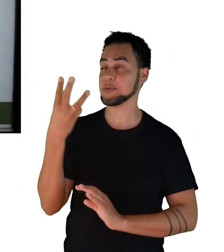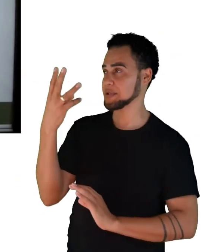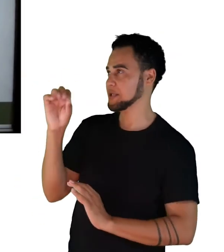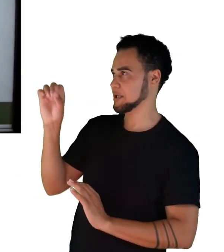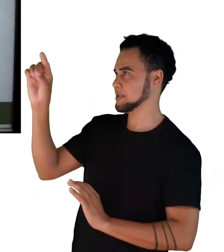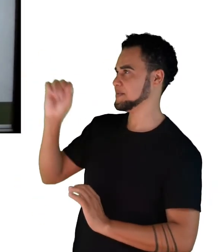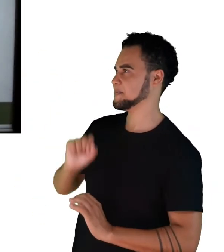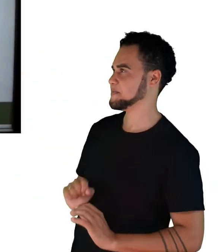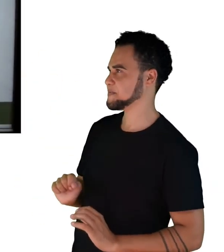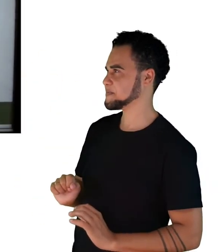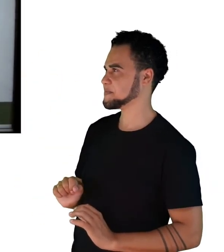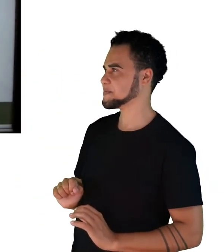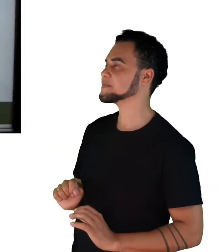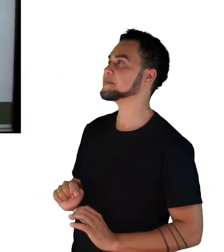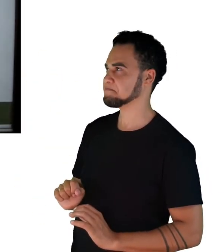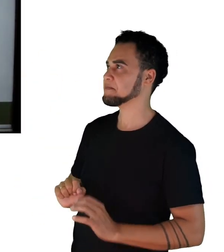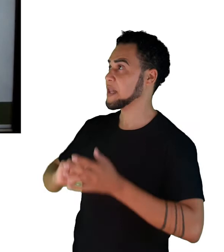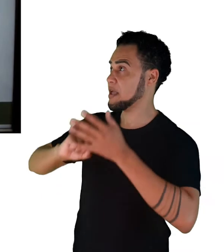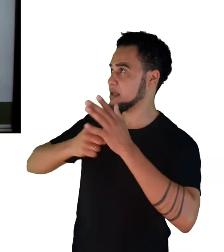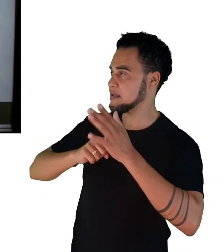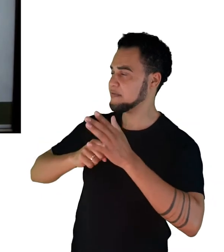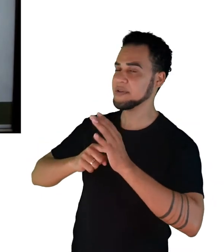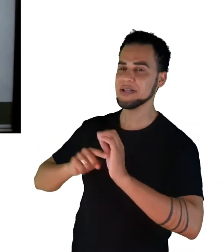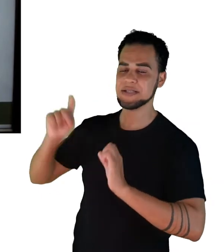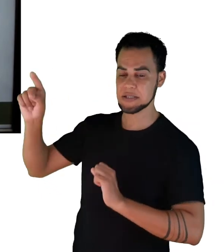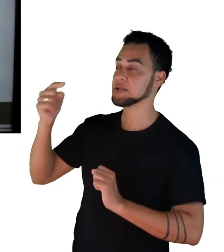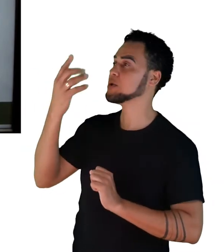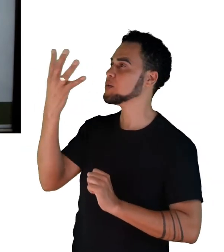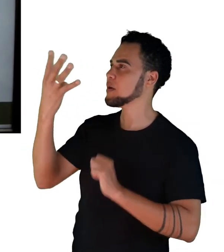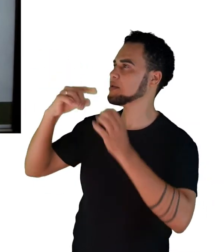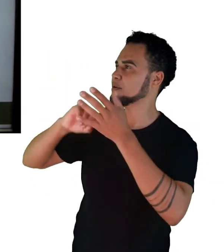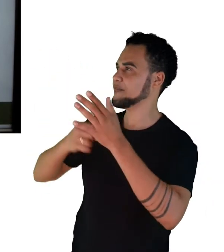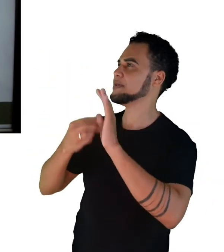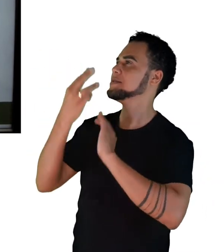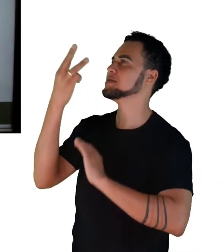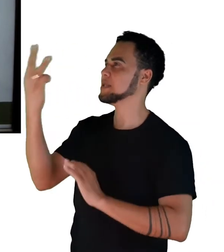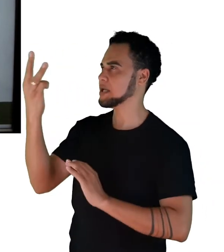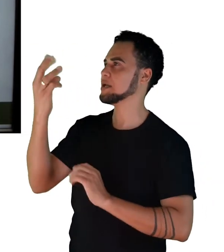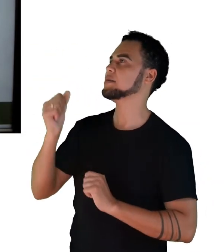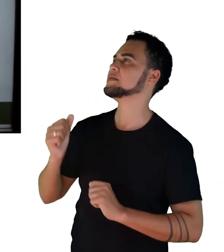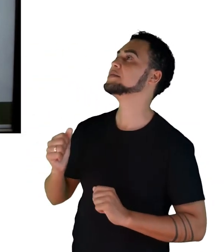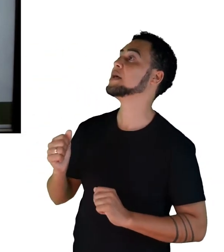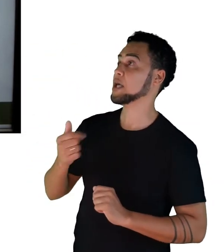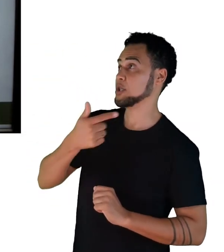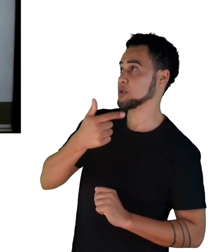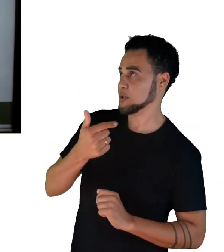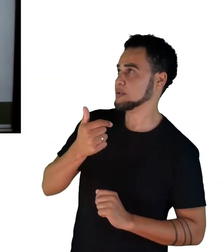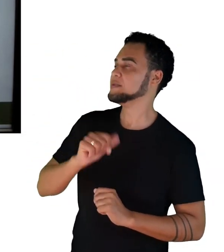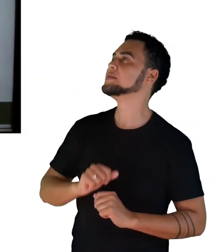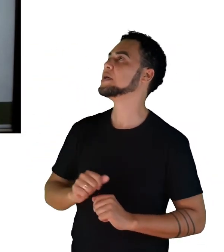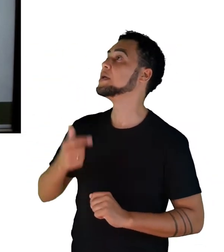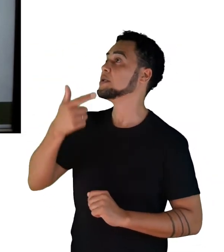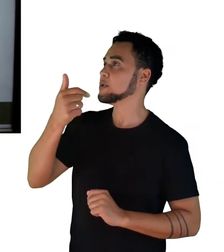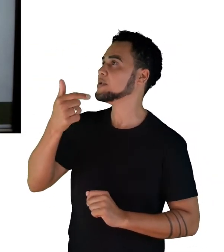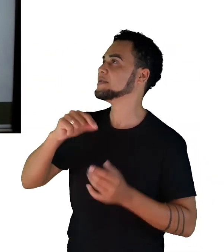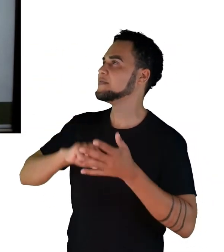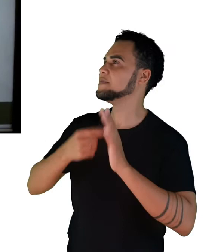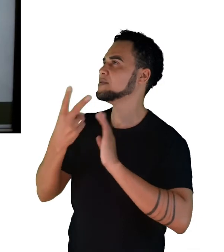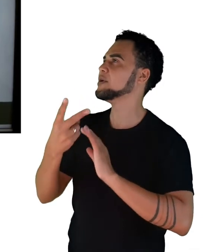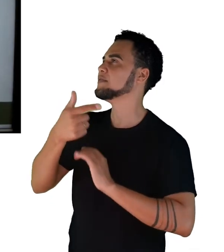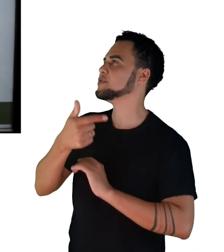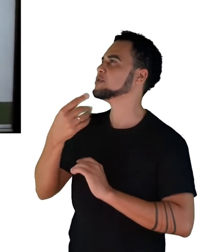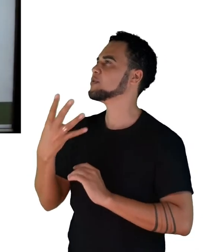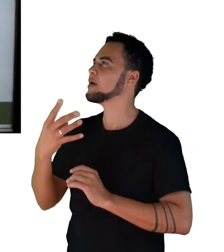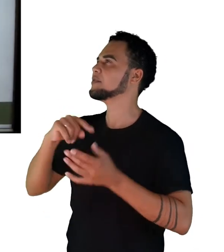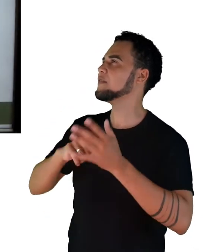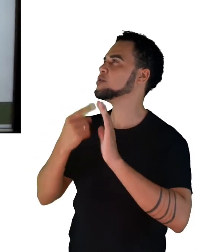30. Vezes 4 vezes 3, 12. 12 vezes 2, 24. Vezes